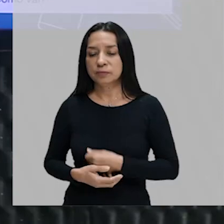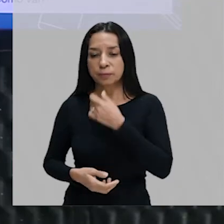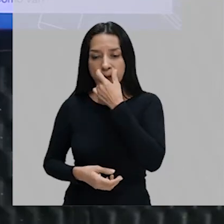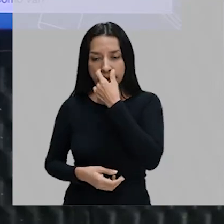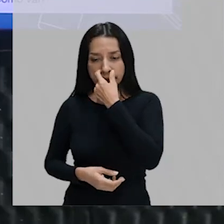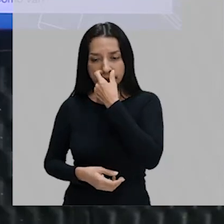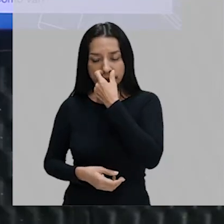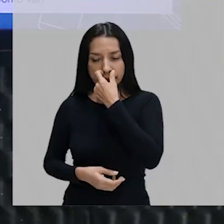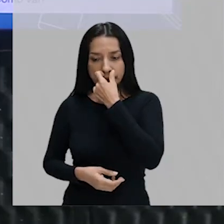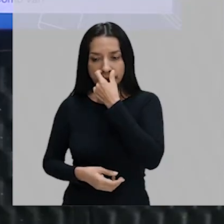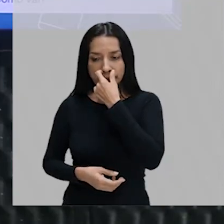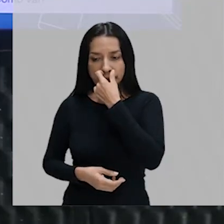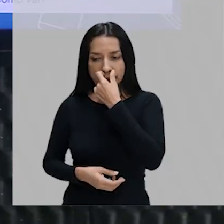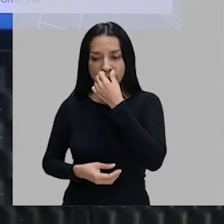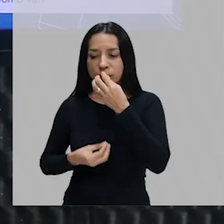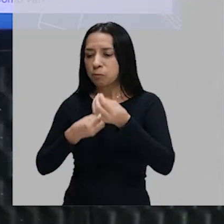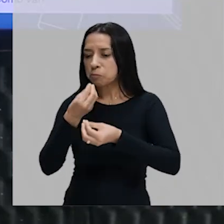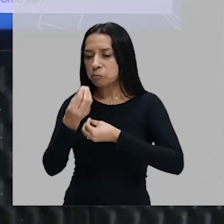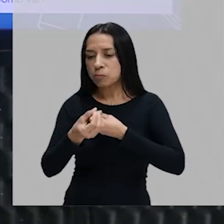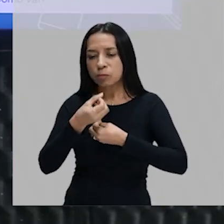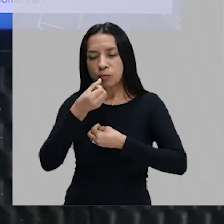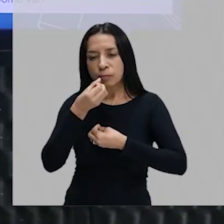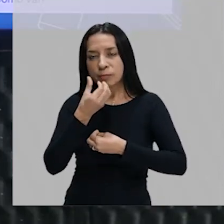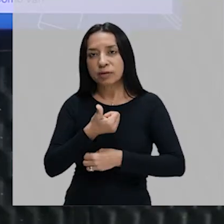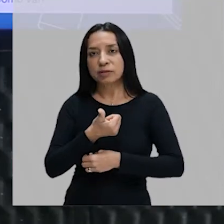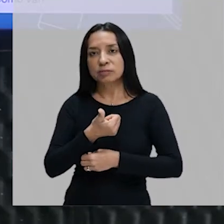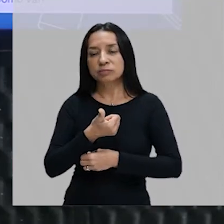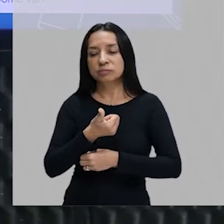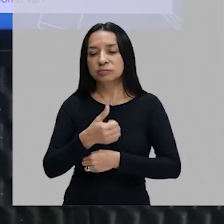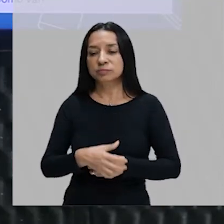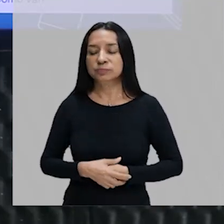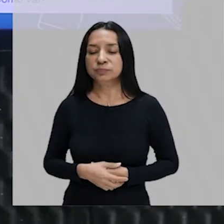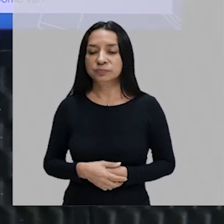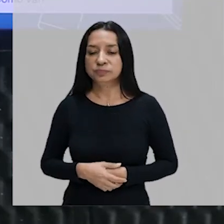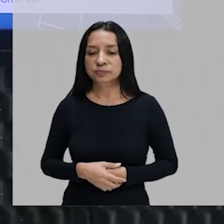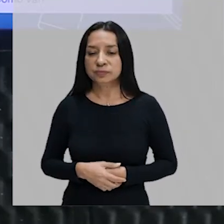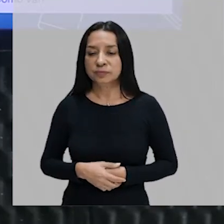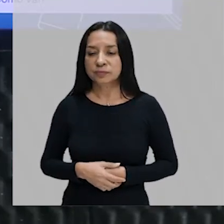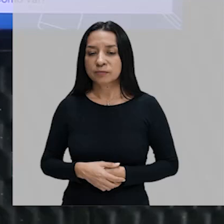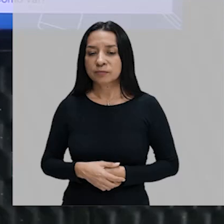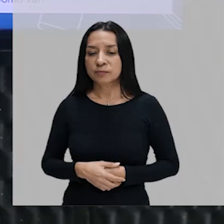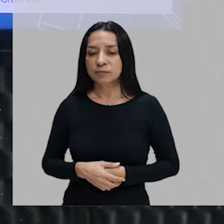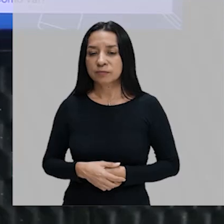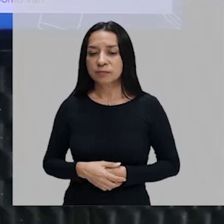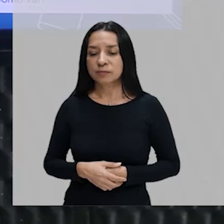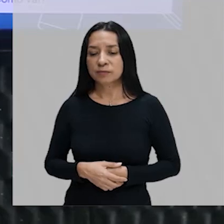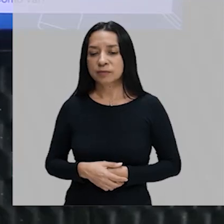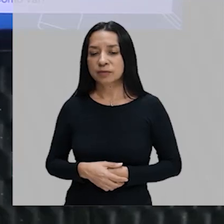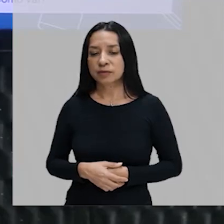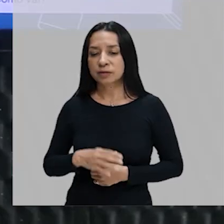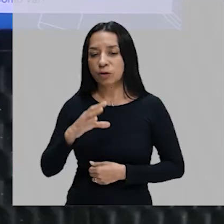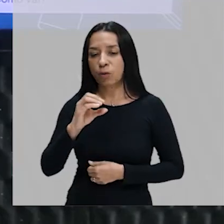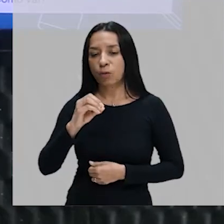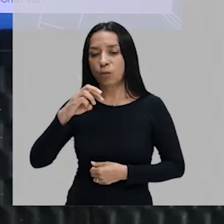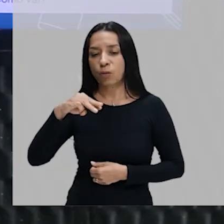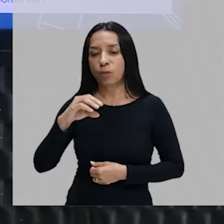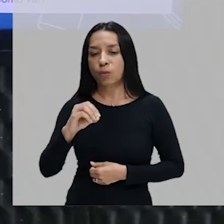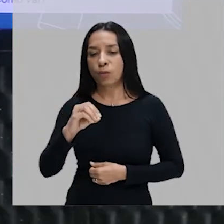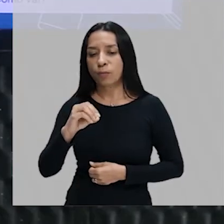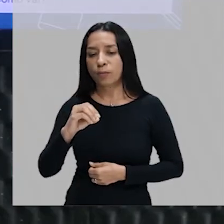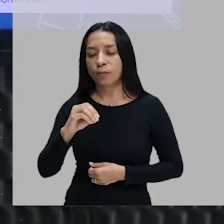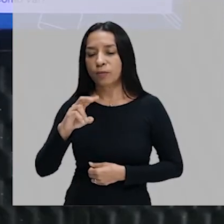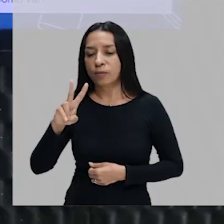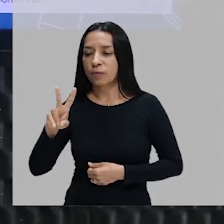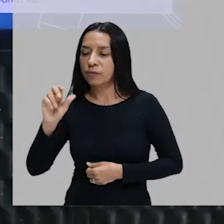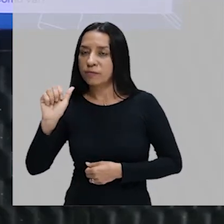há? Como vá? Como vá? Como vá? Por que como vá e não como vá? Porque o